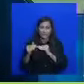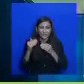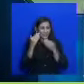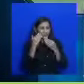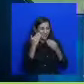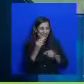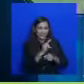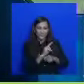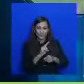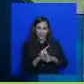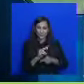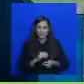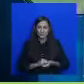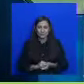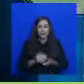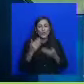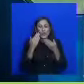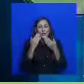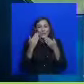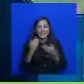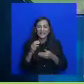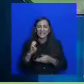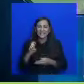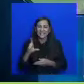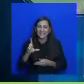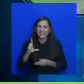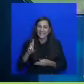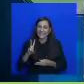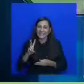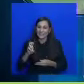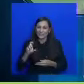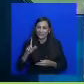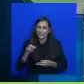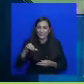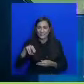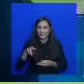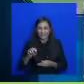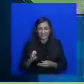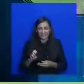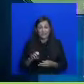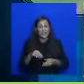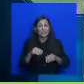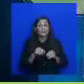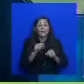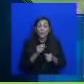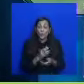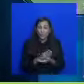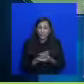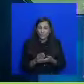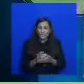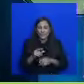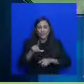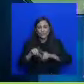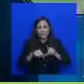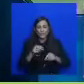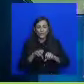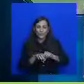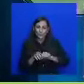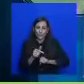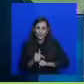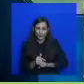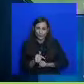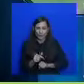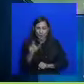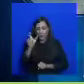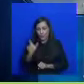confirmo. Obrigado, senhores auditores. Obrigado, Evelyn. E agora sim, nós vamos iniciar o sorteio do Super 7